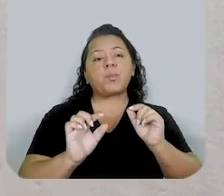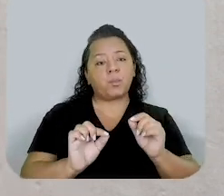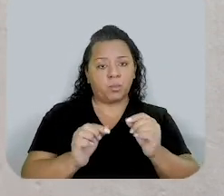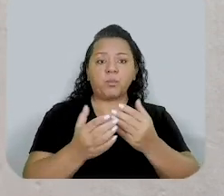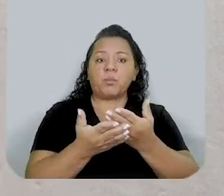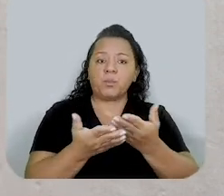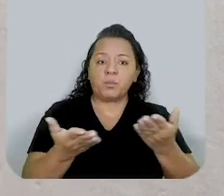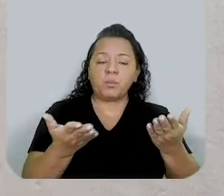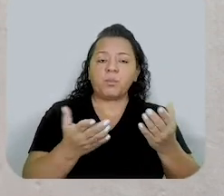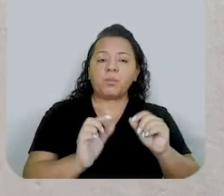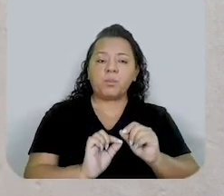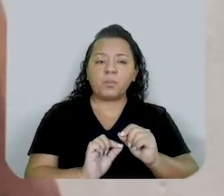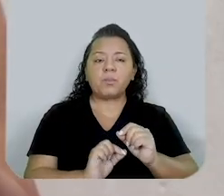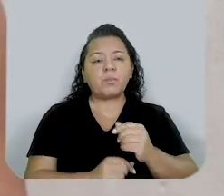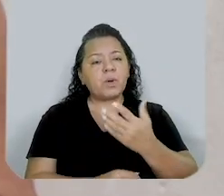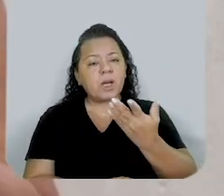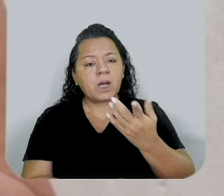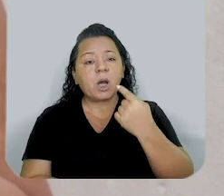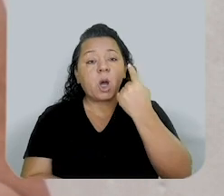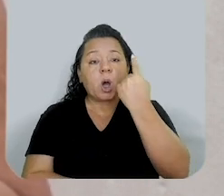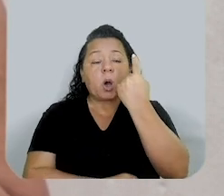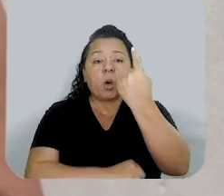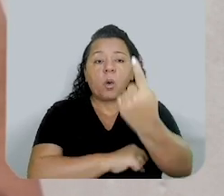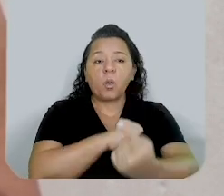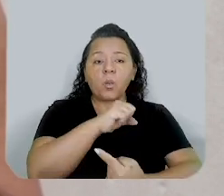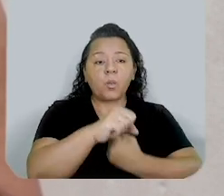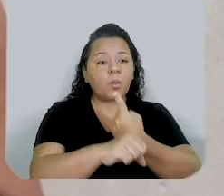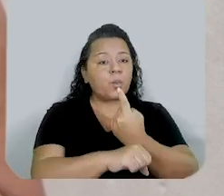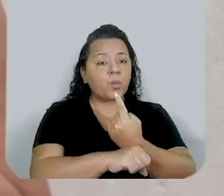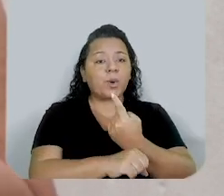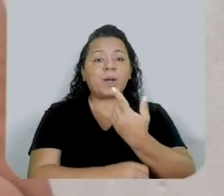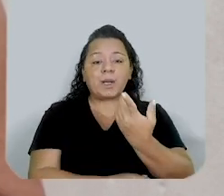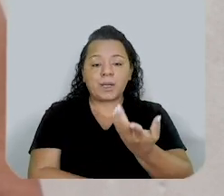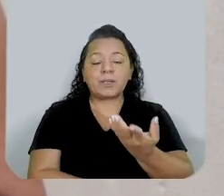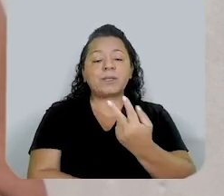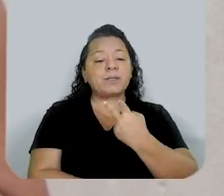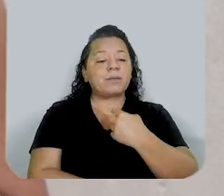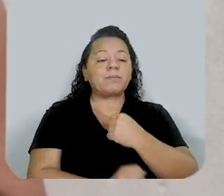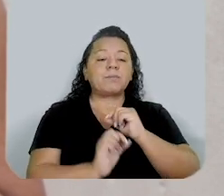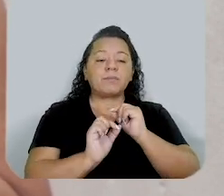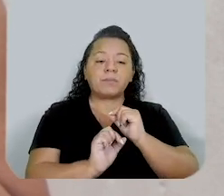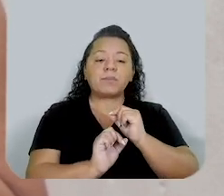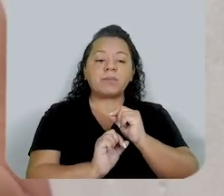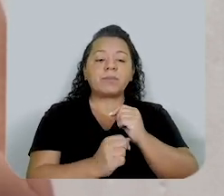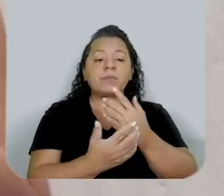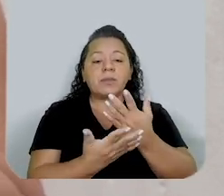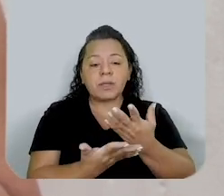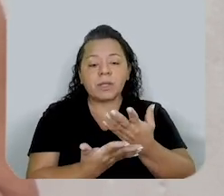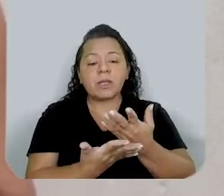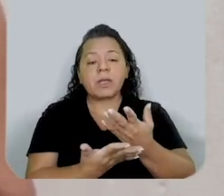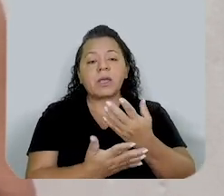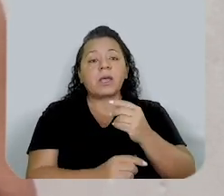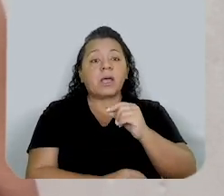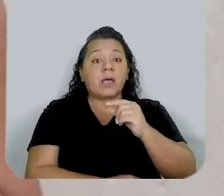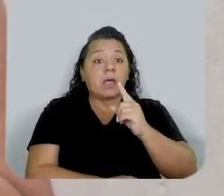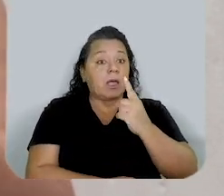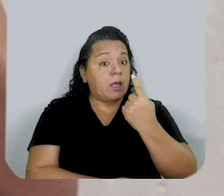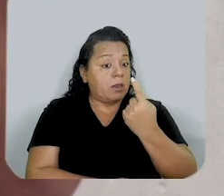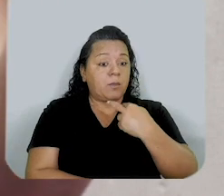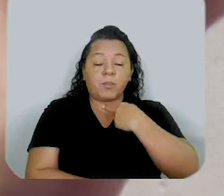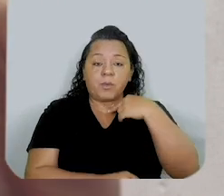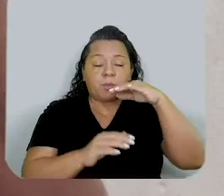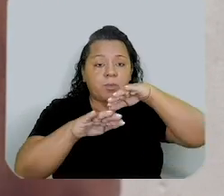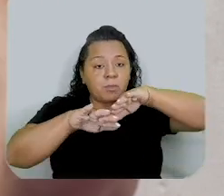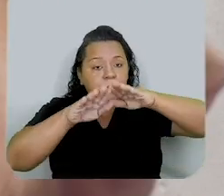ano, ela não pode tomar banho no rio. O cheiro da menstruação, que é o sangue, tem um cheiro forte, né? E